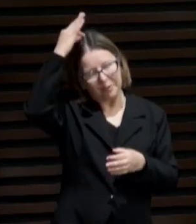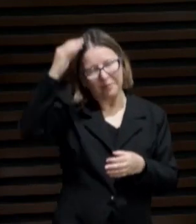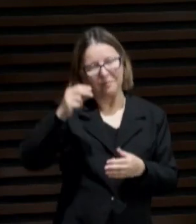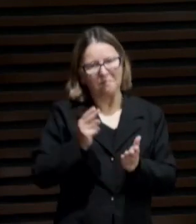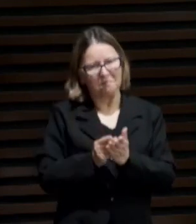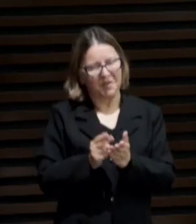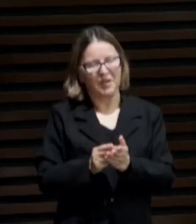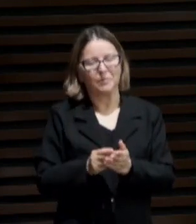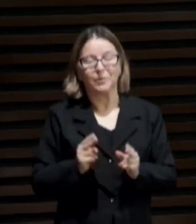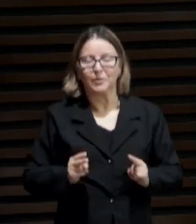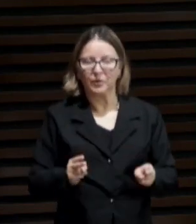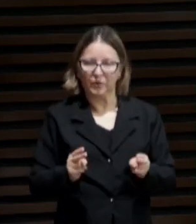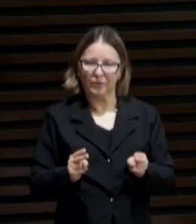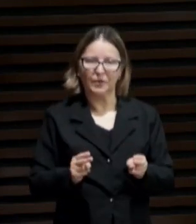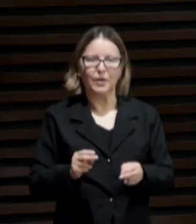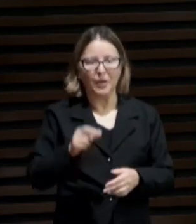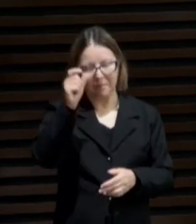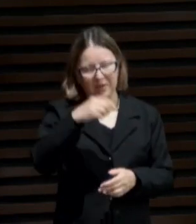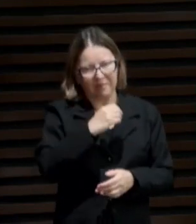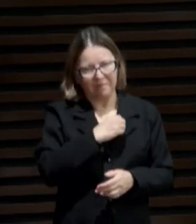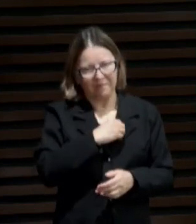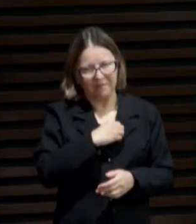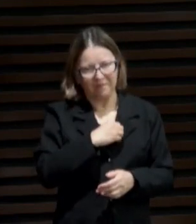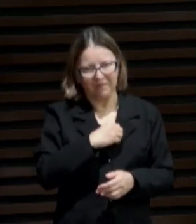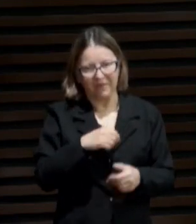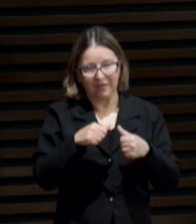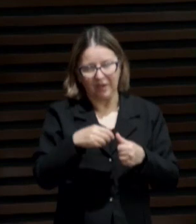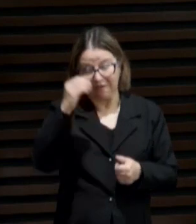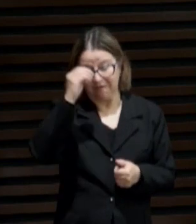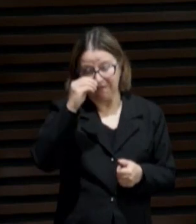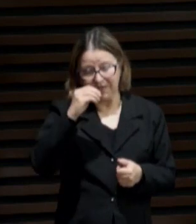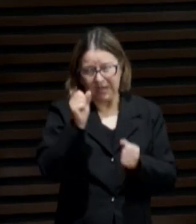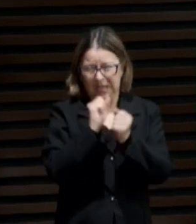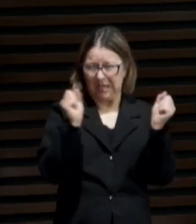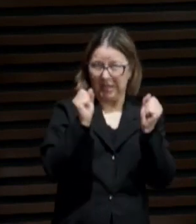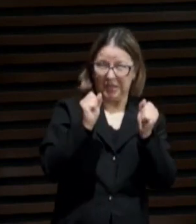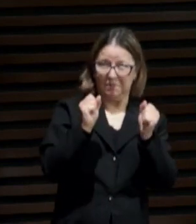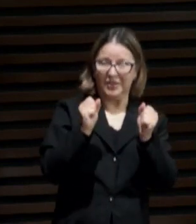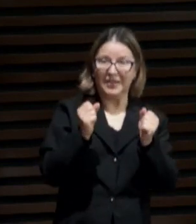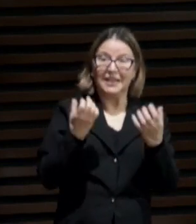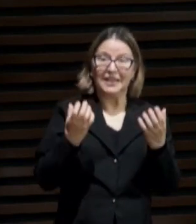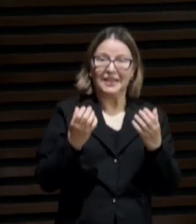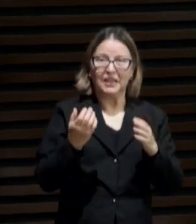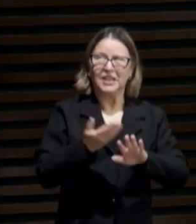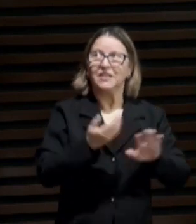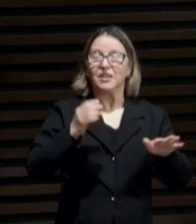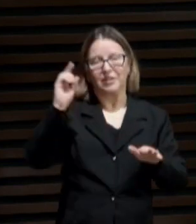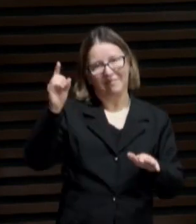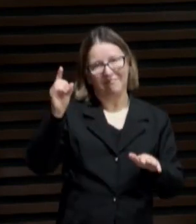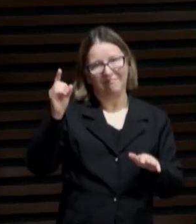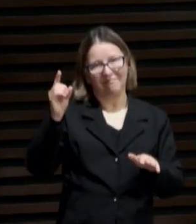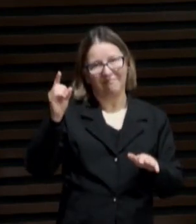pecaminosas. Permanecemos fracos, rebeldes e inclinados a nos afastar de Deus até o dia que veremos face